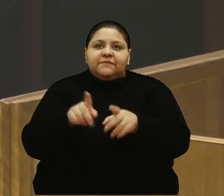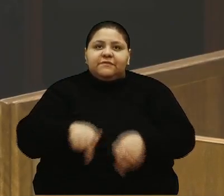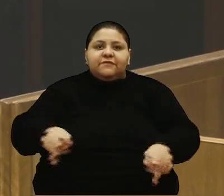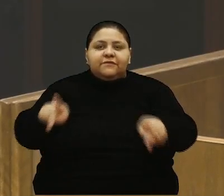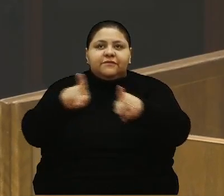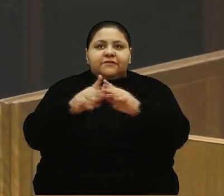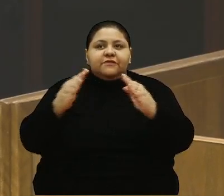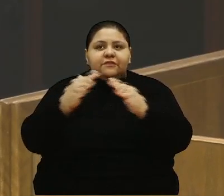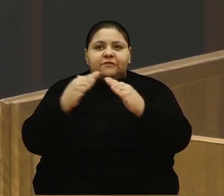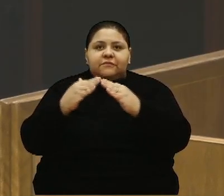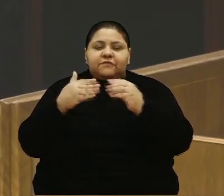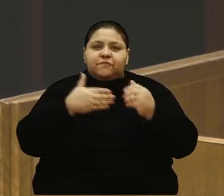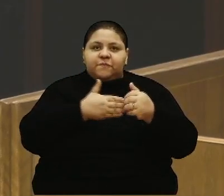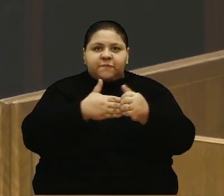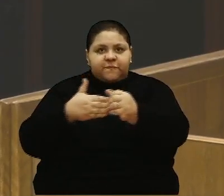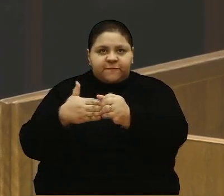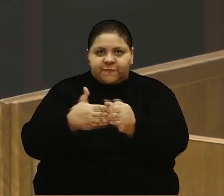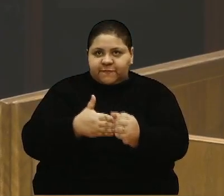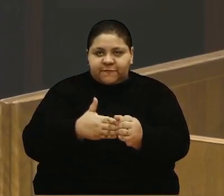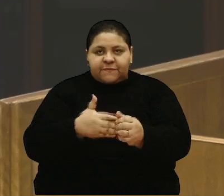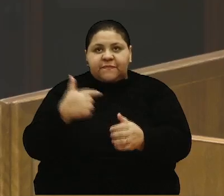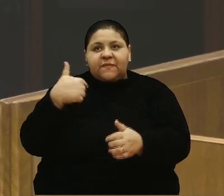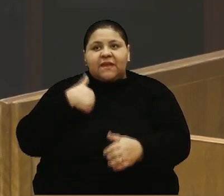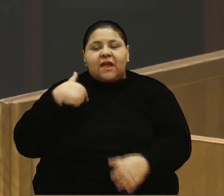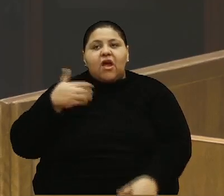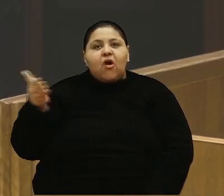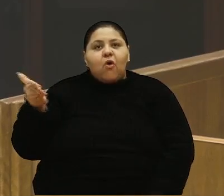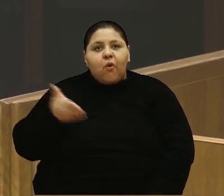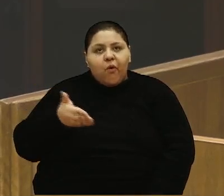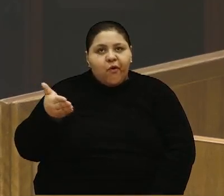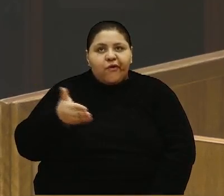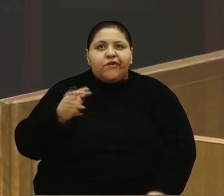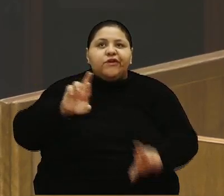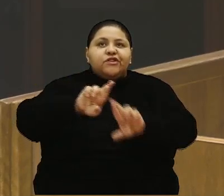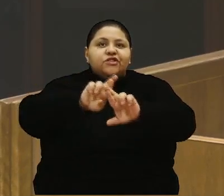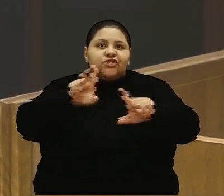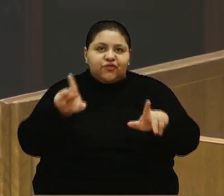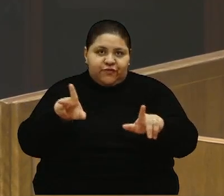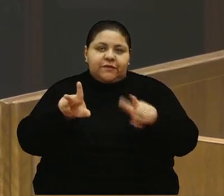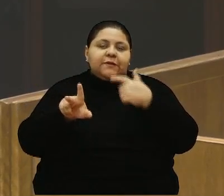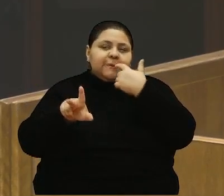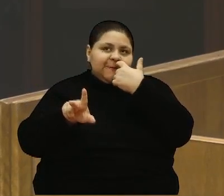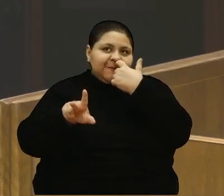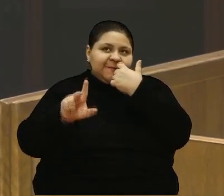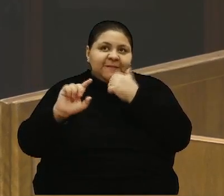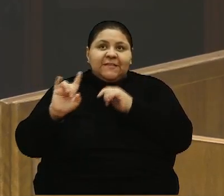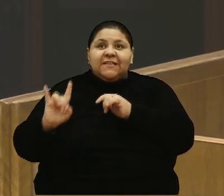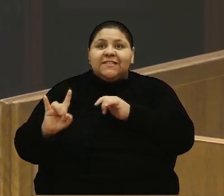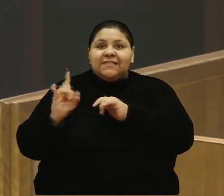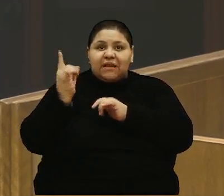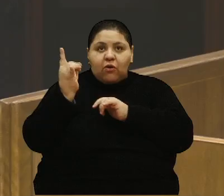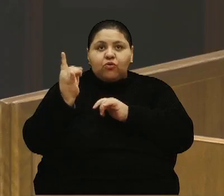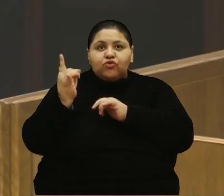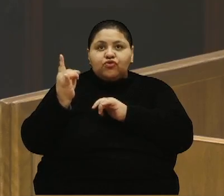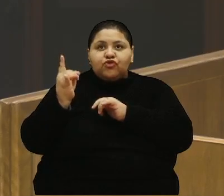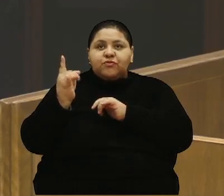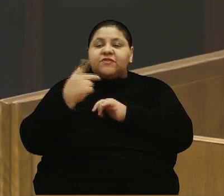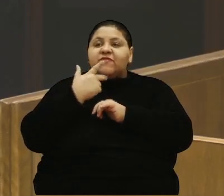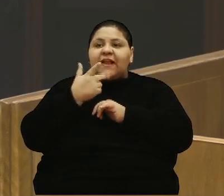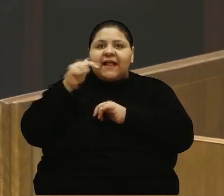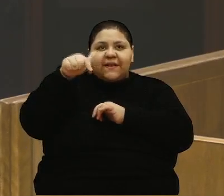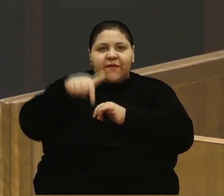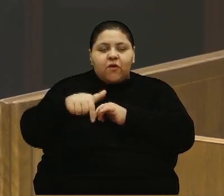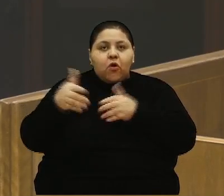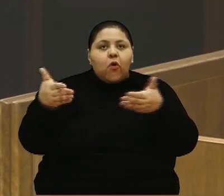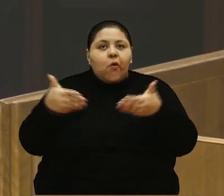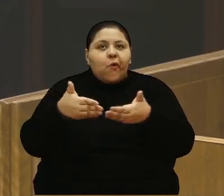nos acompanha, eu hoje, diferentemente das últimas vindas a essa tribuna, hoje eu